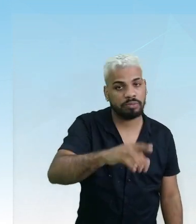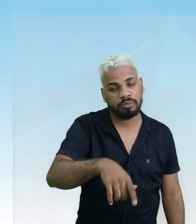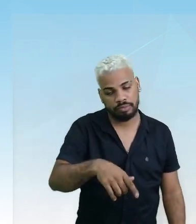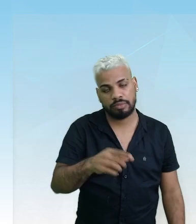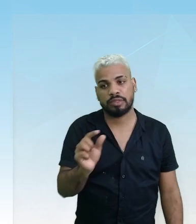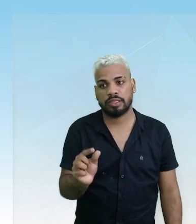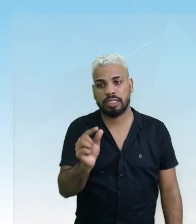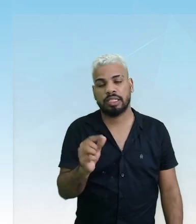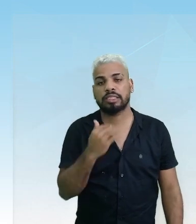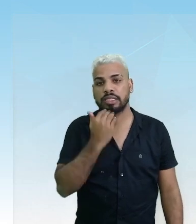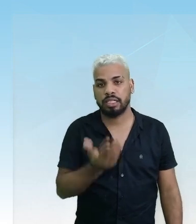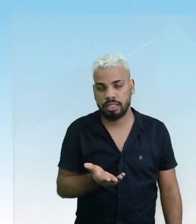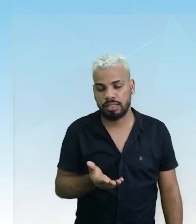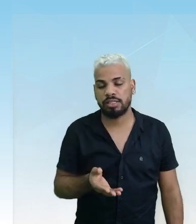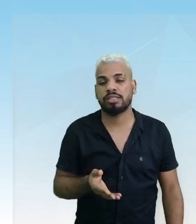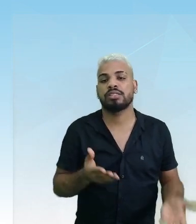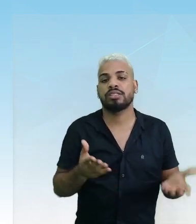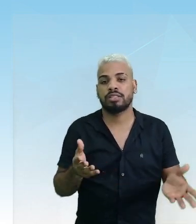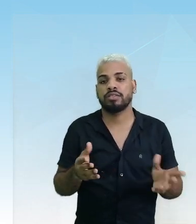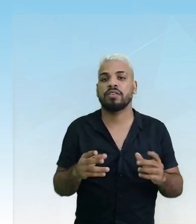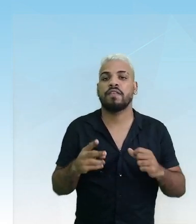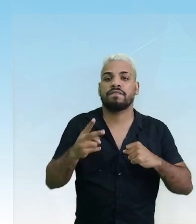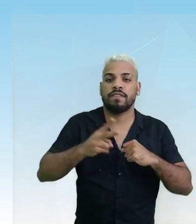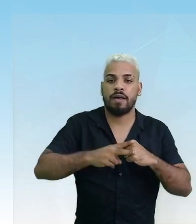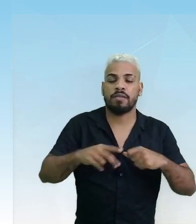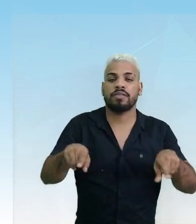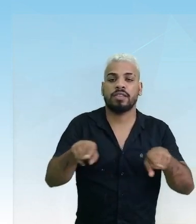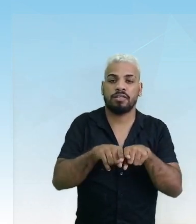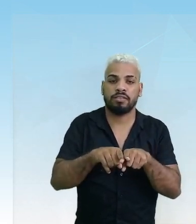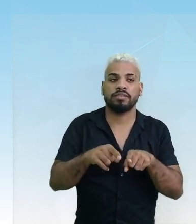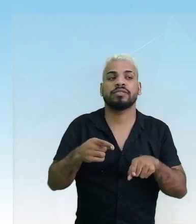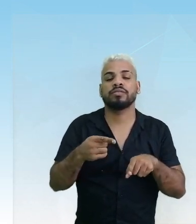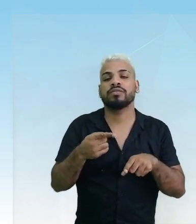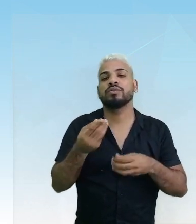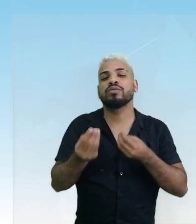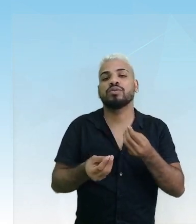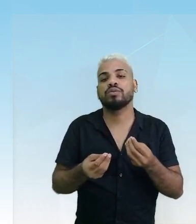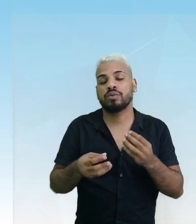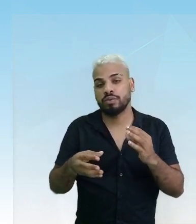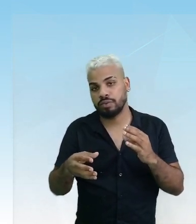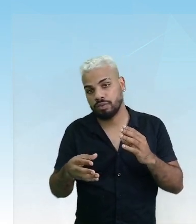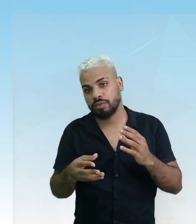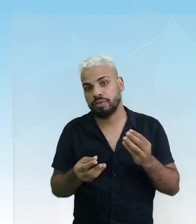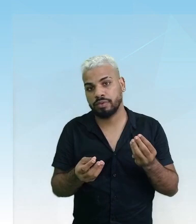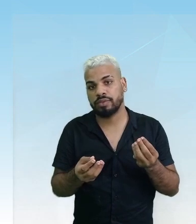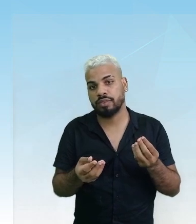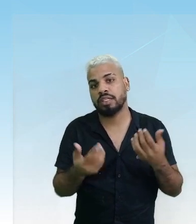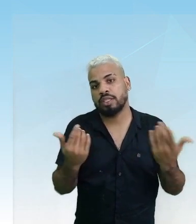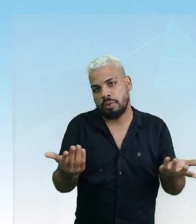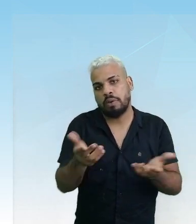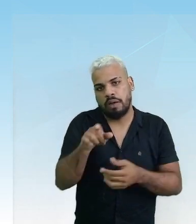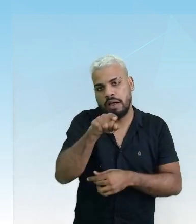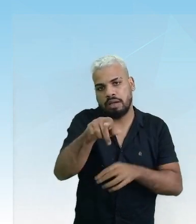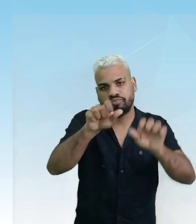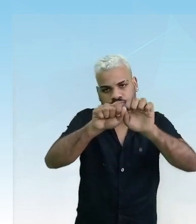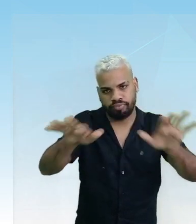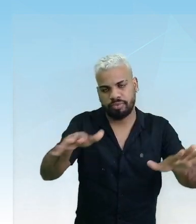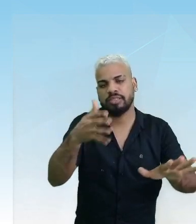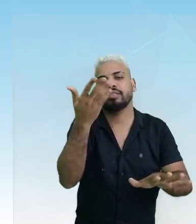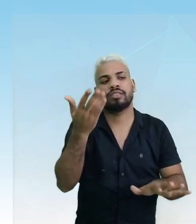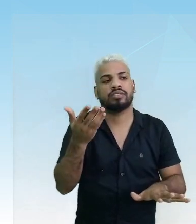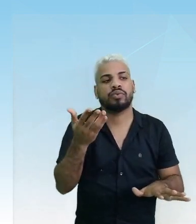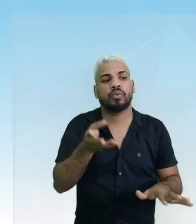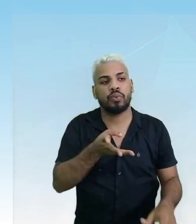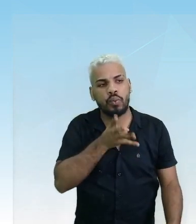preposição em geral, e o complemento verbal indireto com preposição. Então é isso aí, conhecer